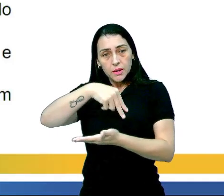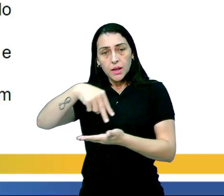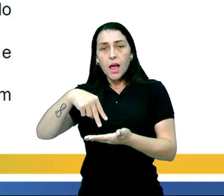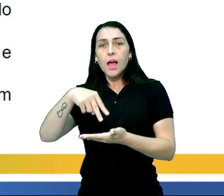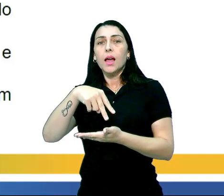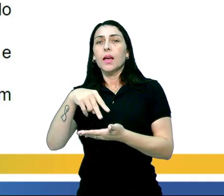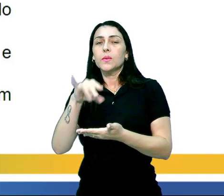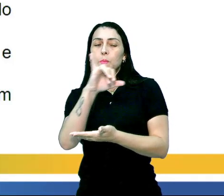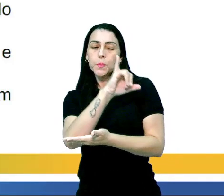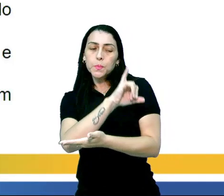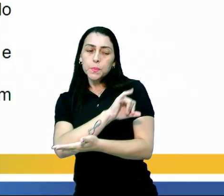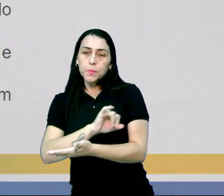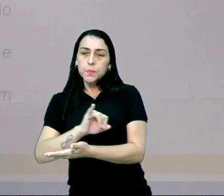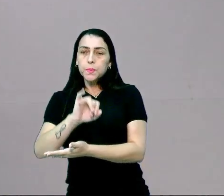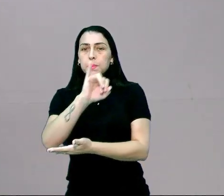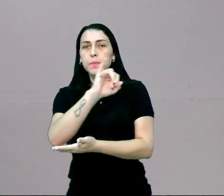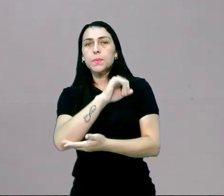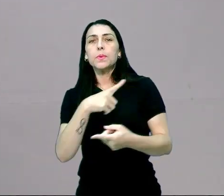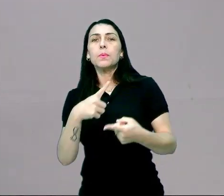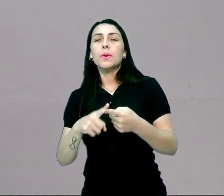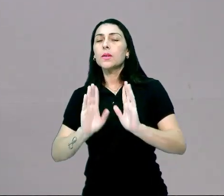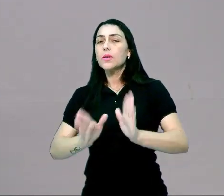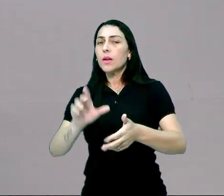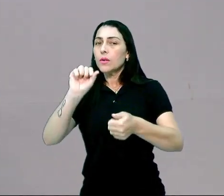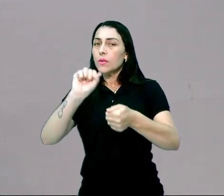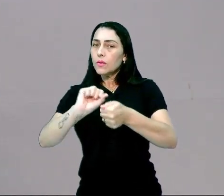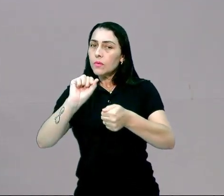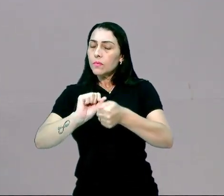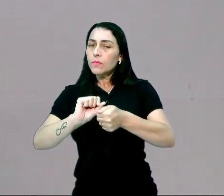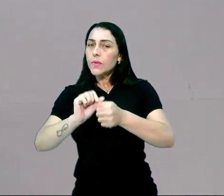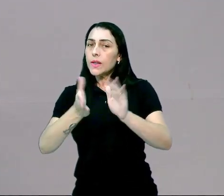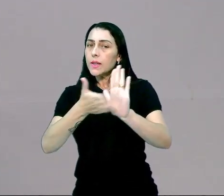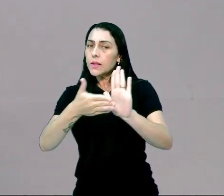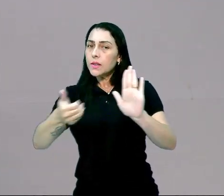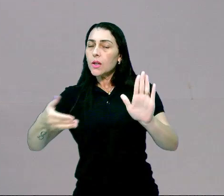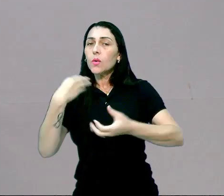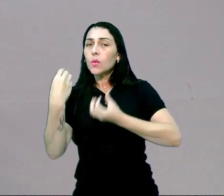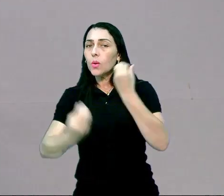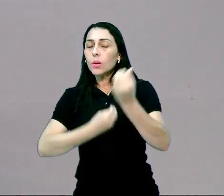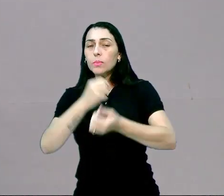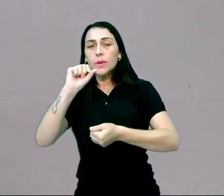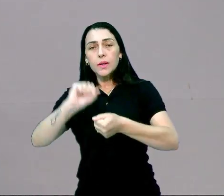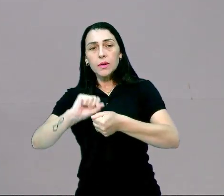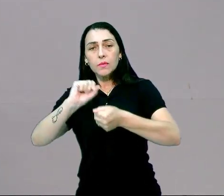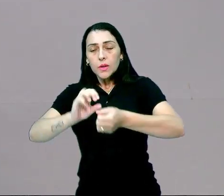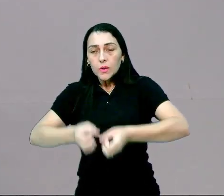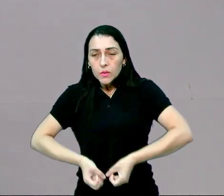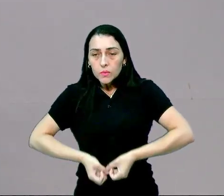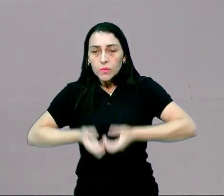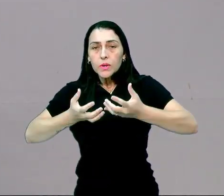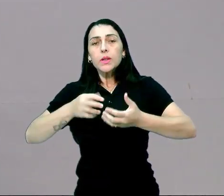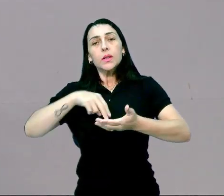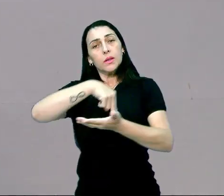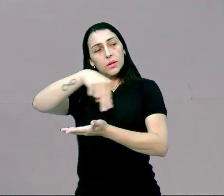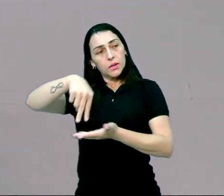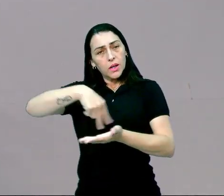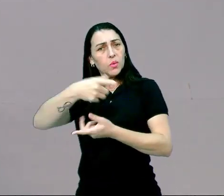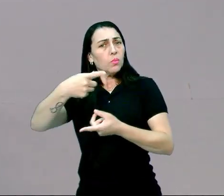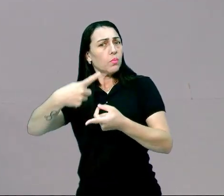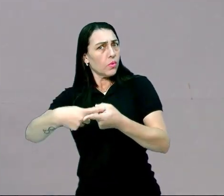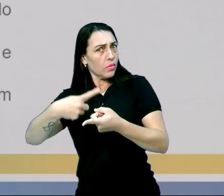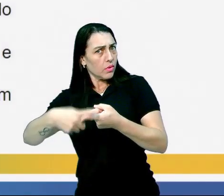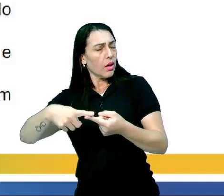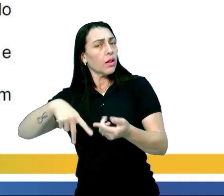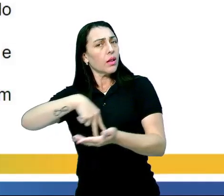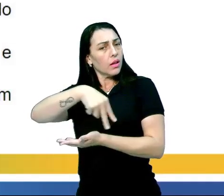sedução, sexualização do corpo, porque a gente já fez esse vislumbre estético de como que era feito a manifestação dessas danças, o porquê